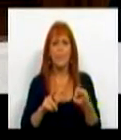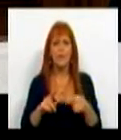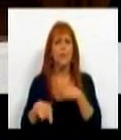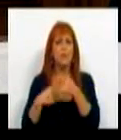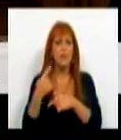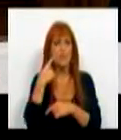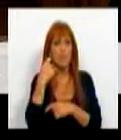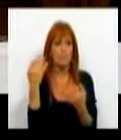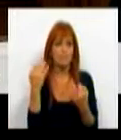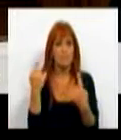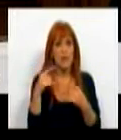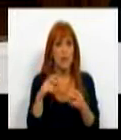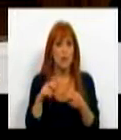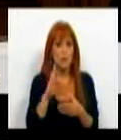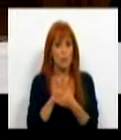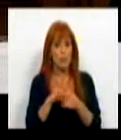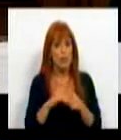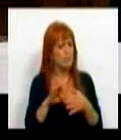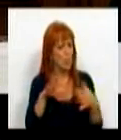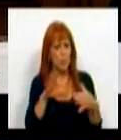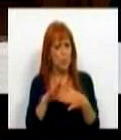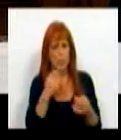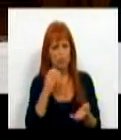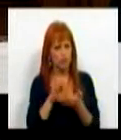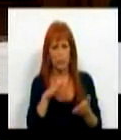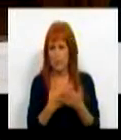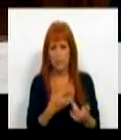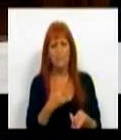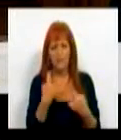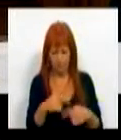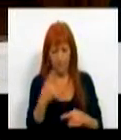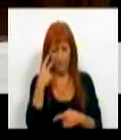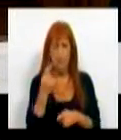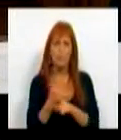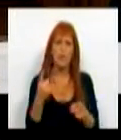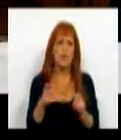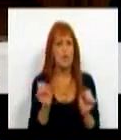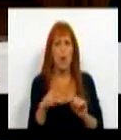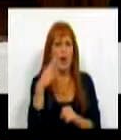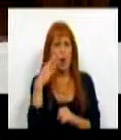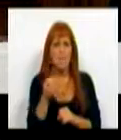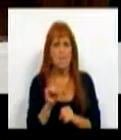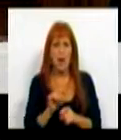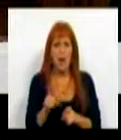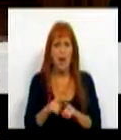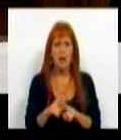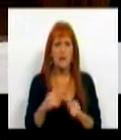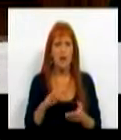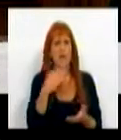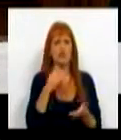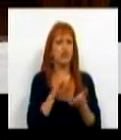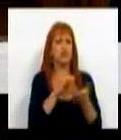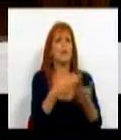Veio-se, enfim, a ver que realmente tinha alguns processos desajustados na concessão de crédito, porque realmente não é normal que se